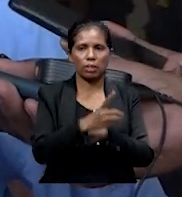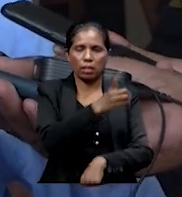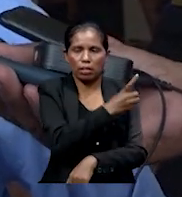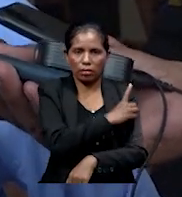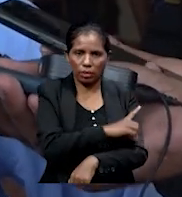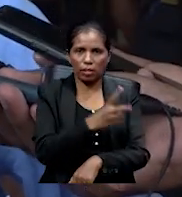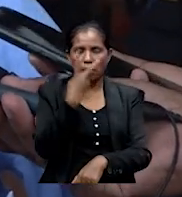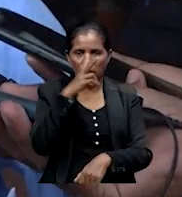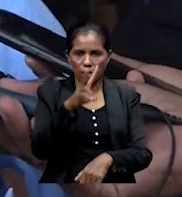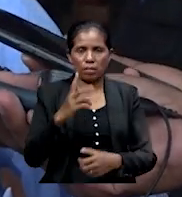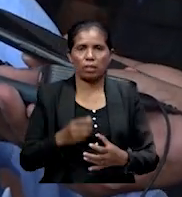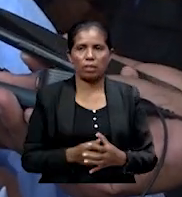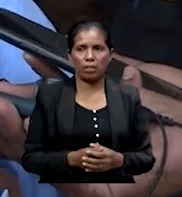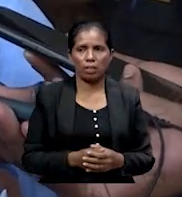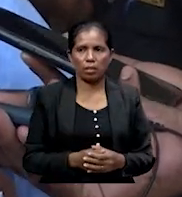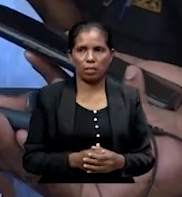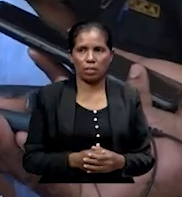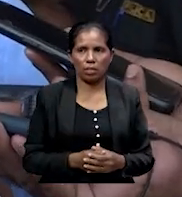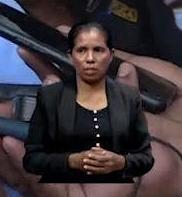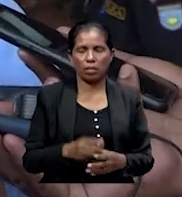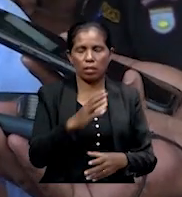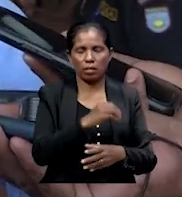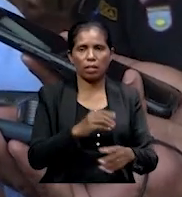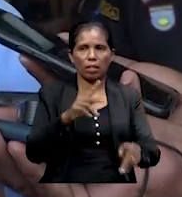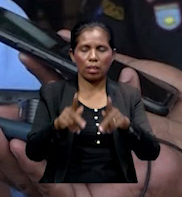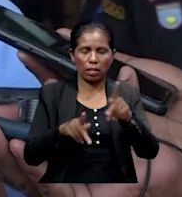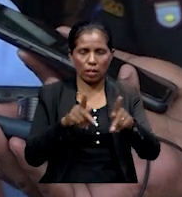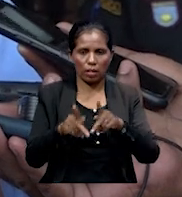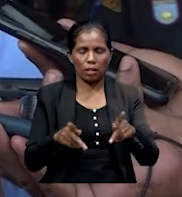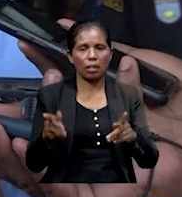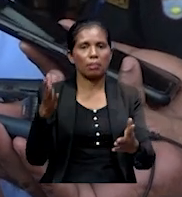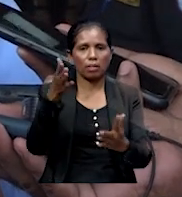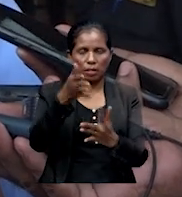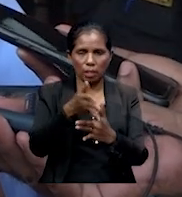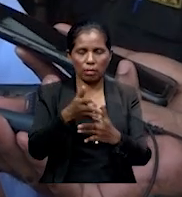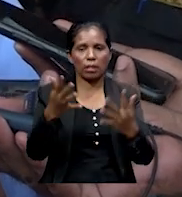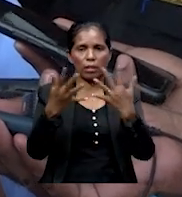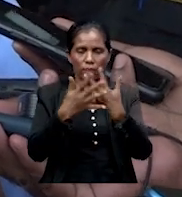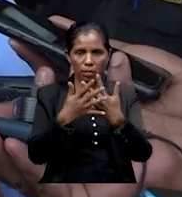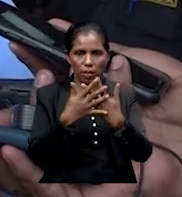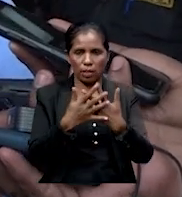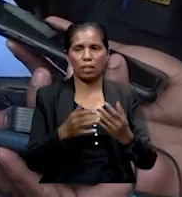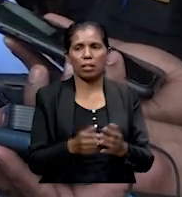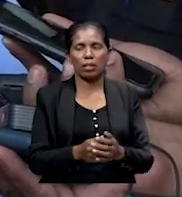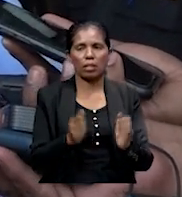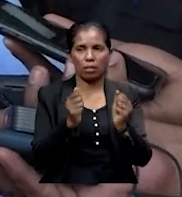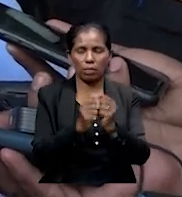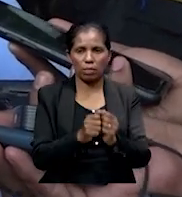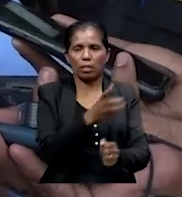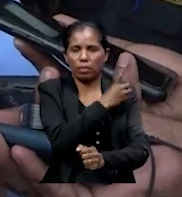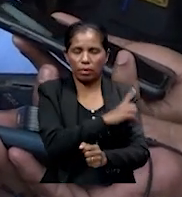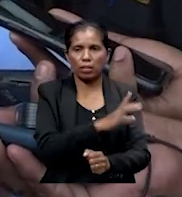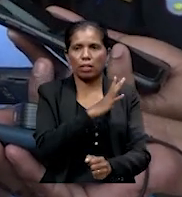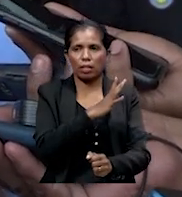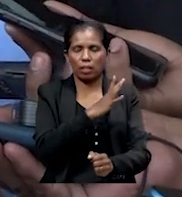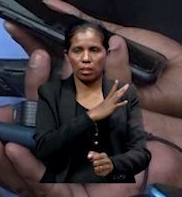hare kata argir se ia prisão preventiva agora aplica prisão preventiva honune a parte de defesa rein